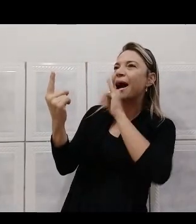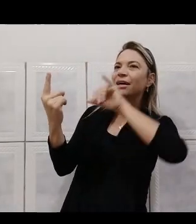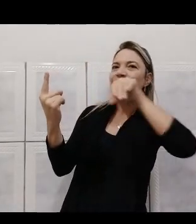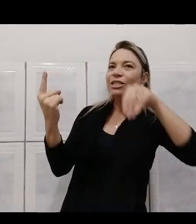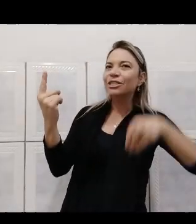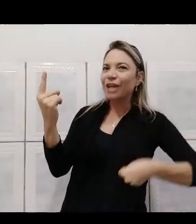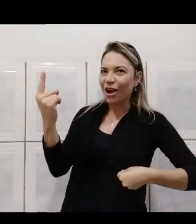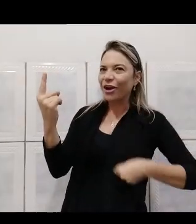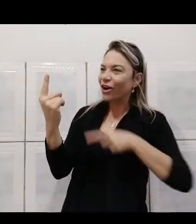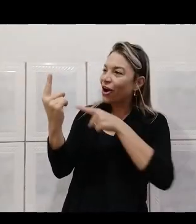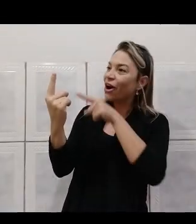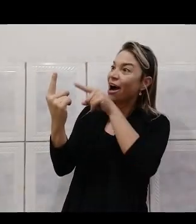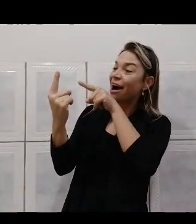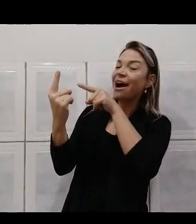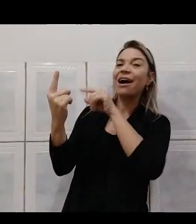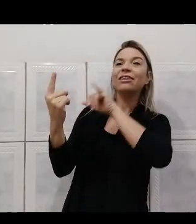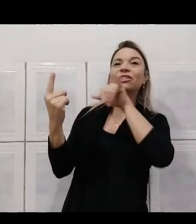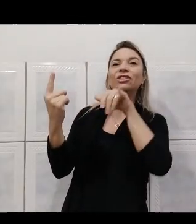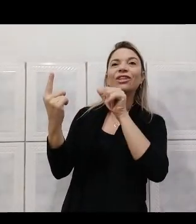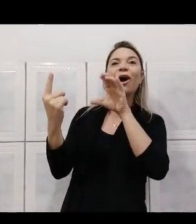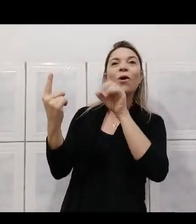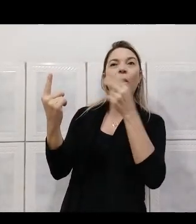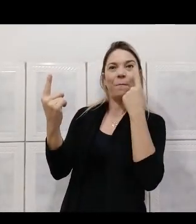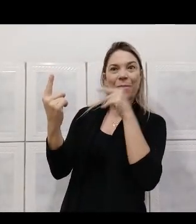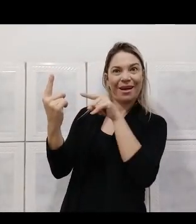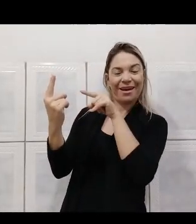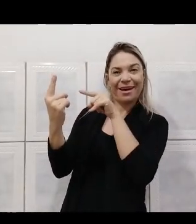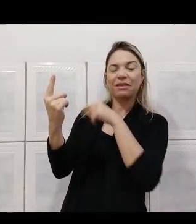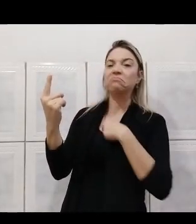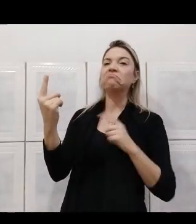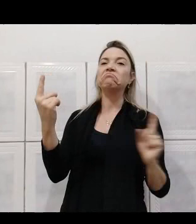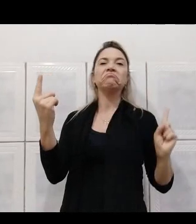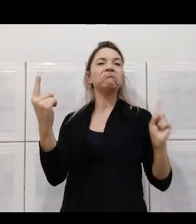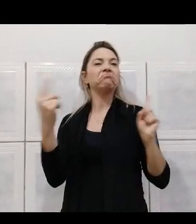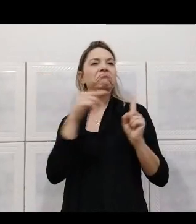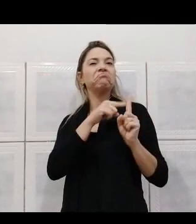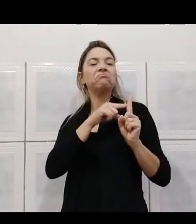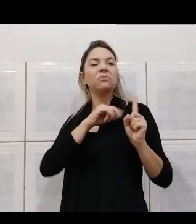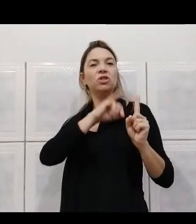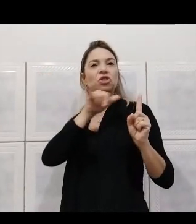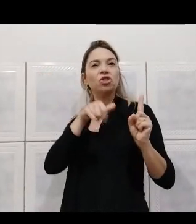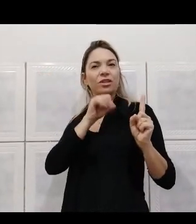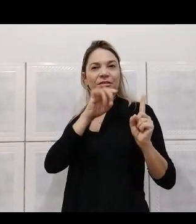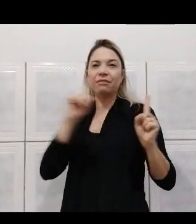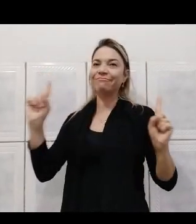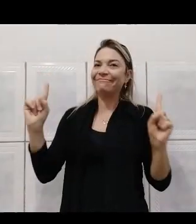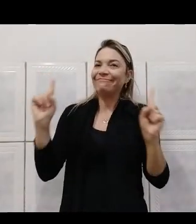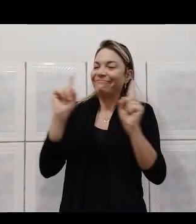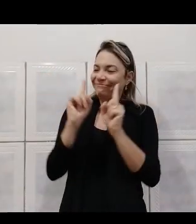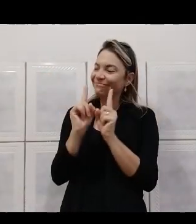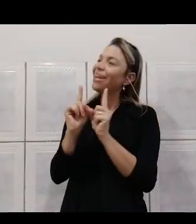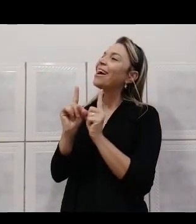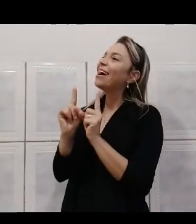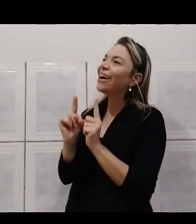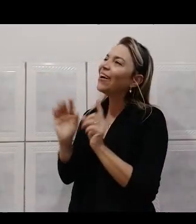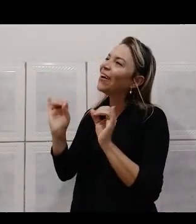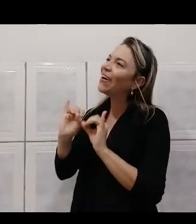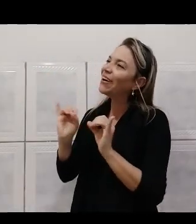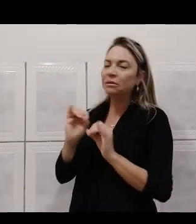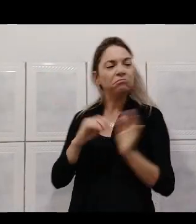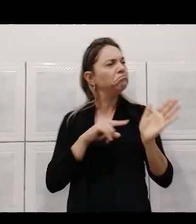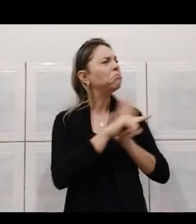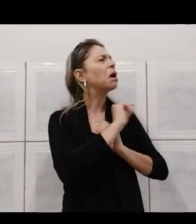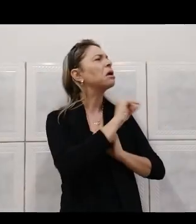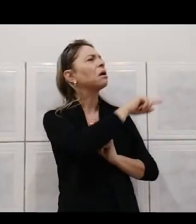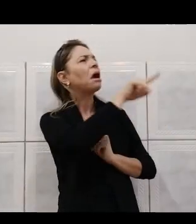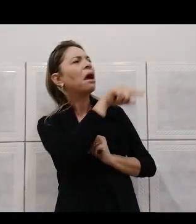que estavam acompanhando José. José então responde: são meus filhos que